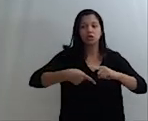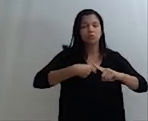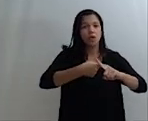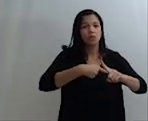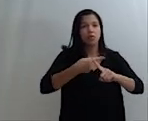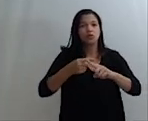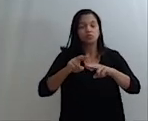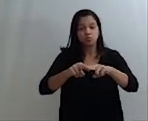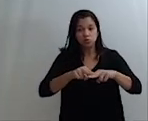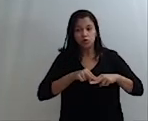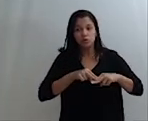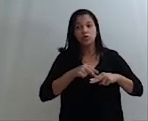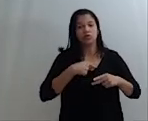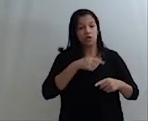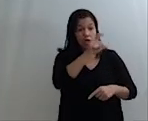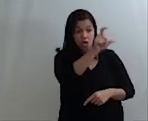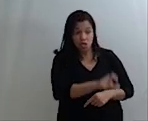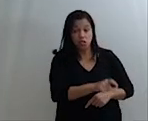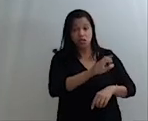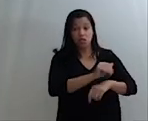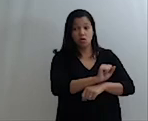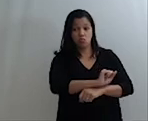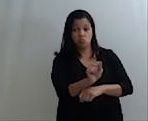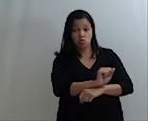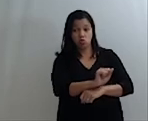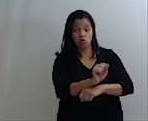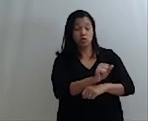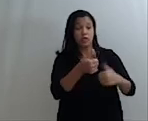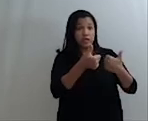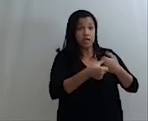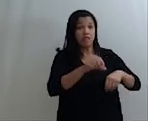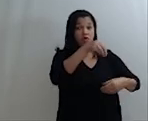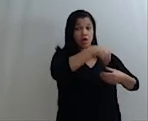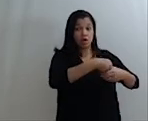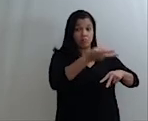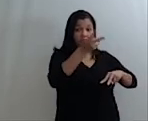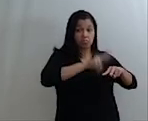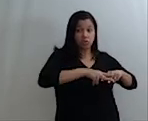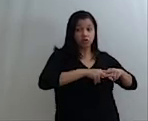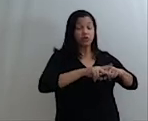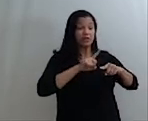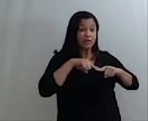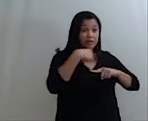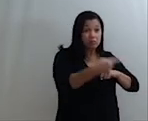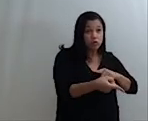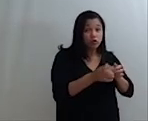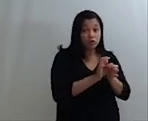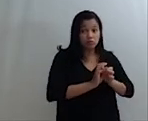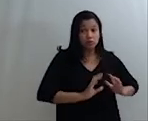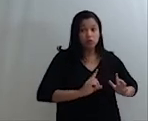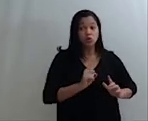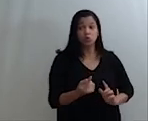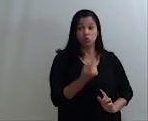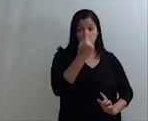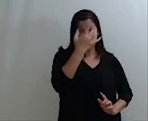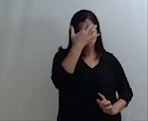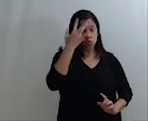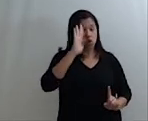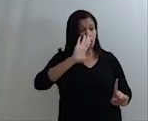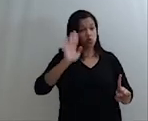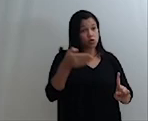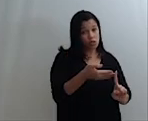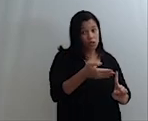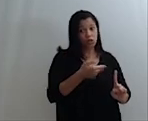Note que o motorista vítima deste crime era mantido em cárcer e somente foi liberado após intervenção de um dos acusados